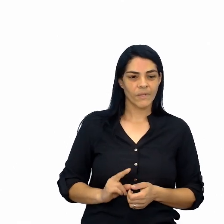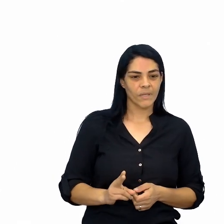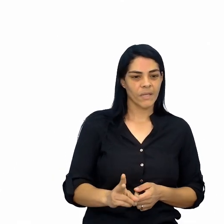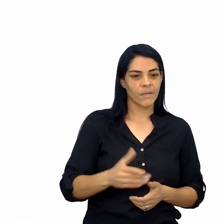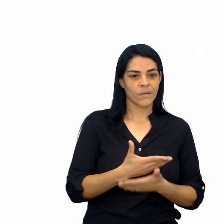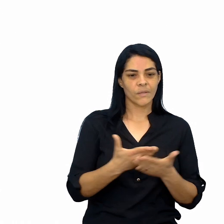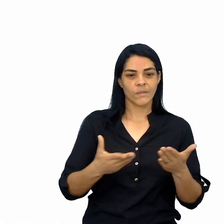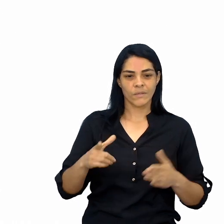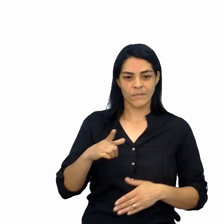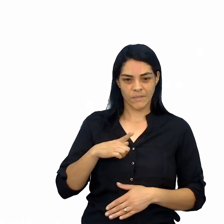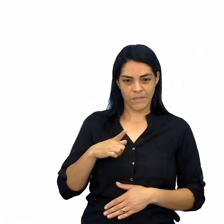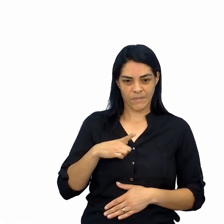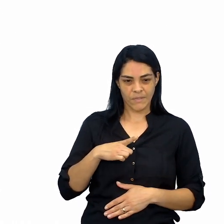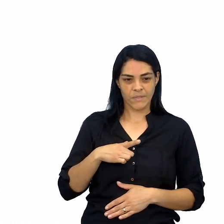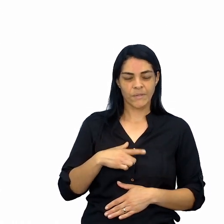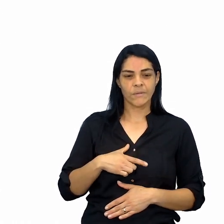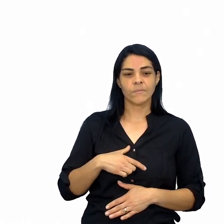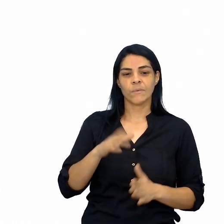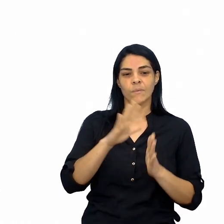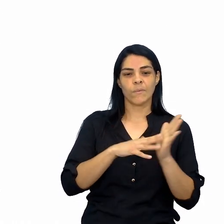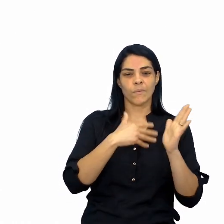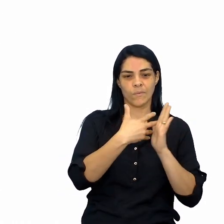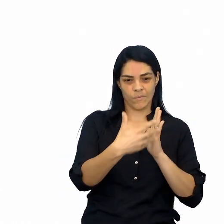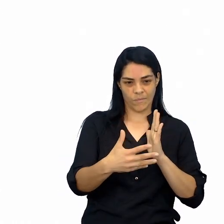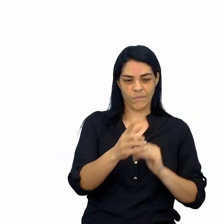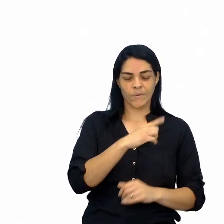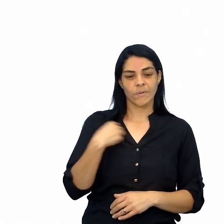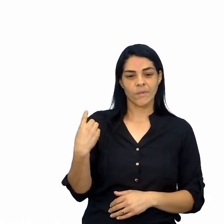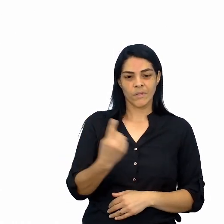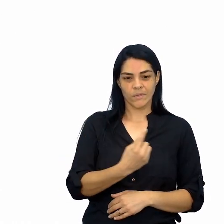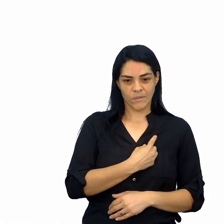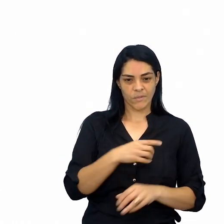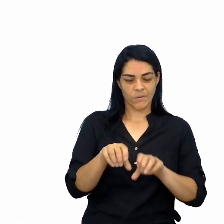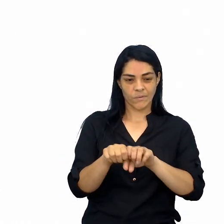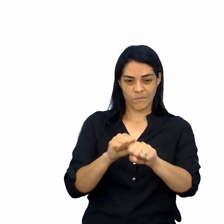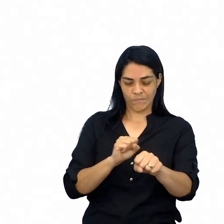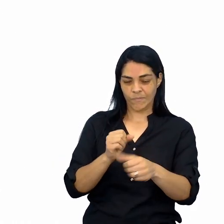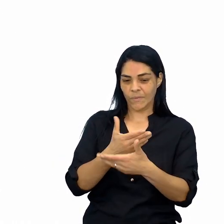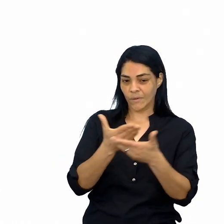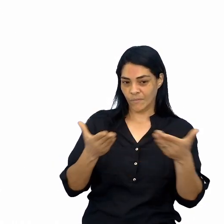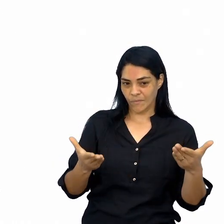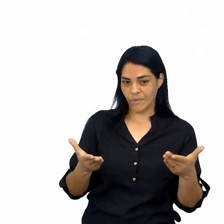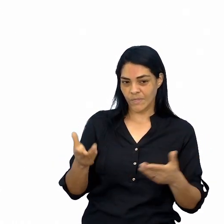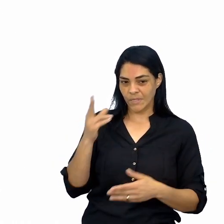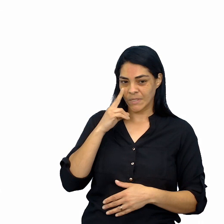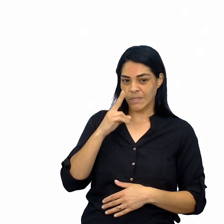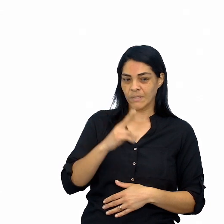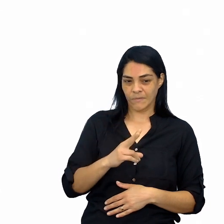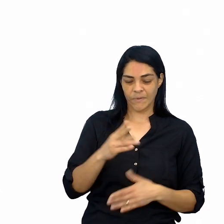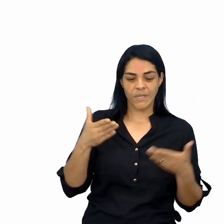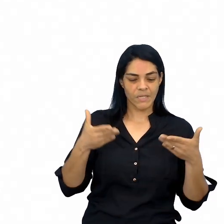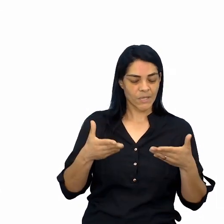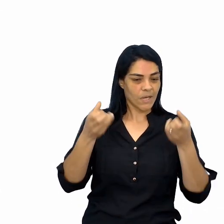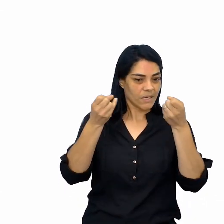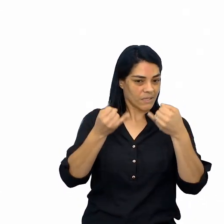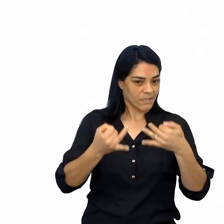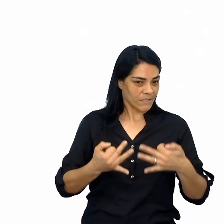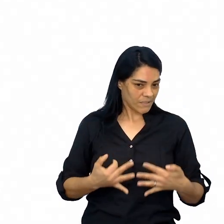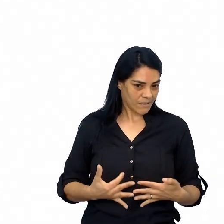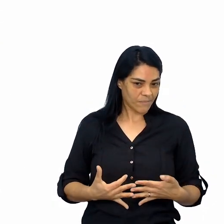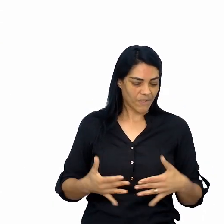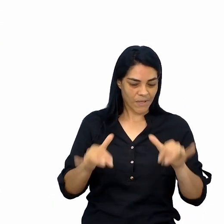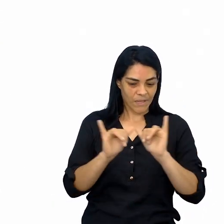o cronograma das nossas formações, né? Como vocês podem ver, e como eu já disse, né,